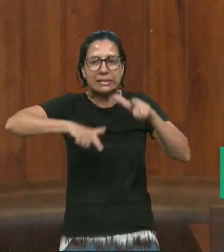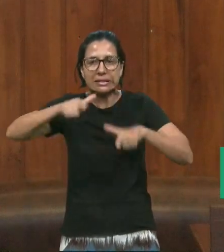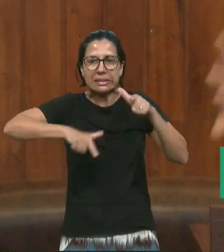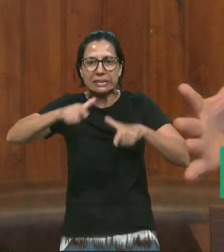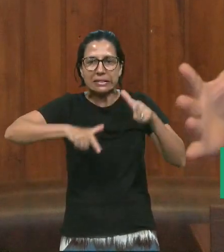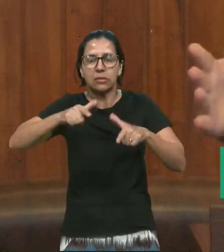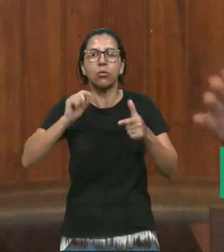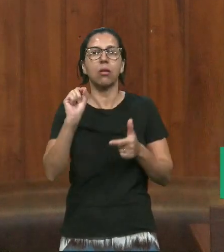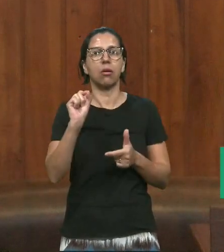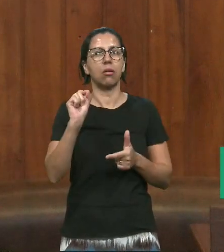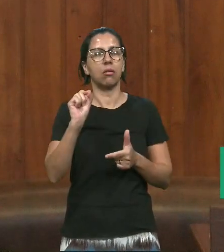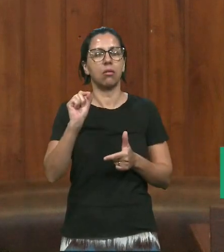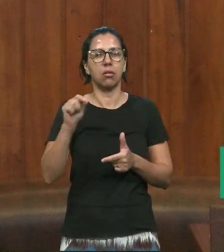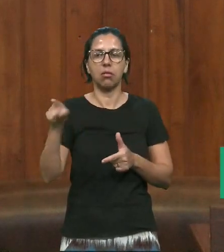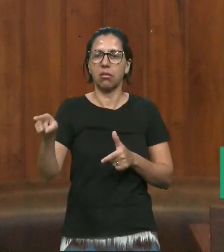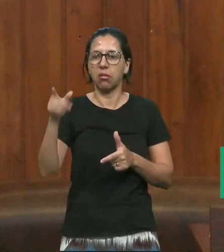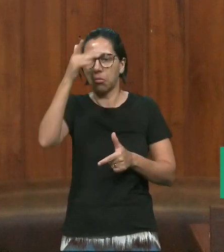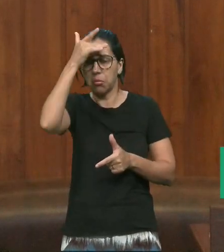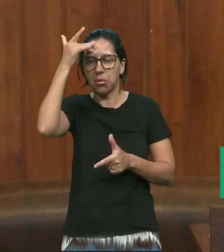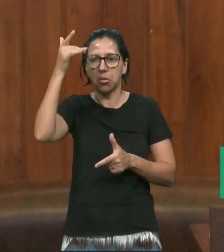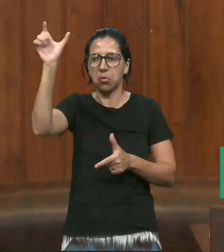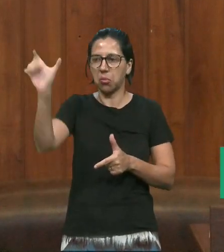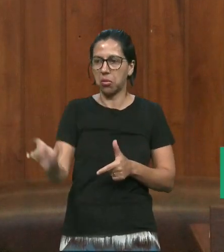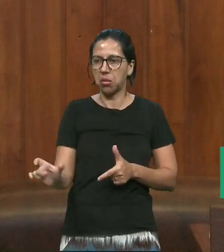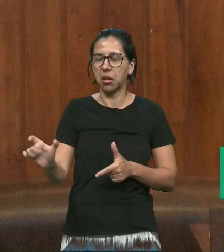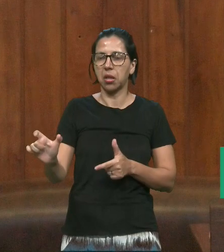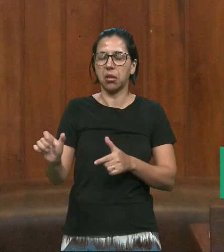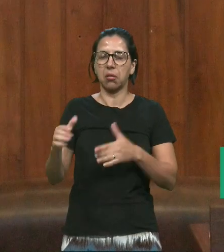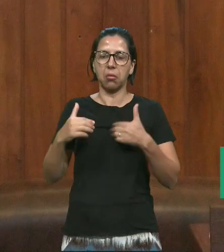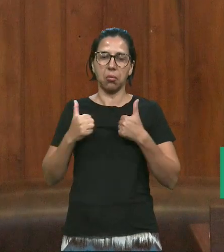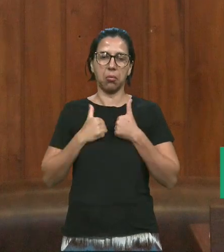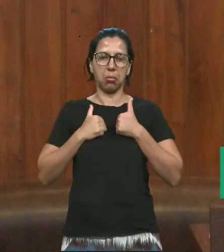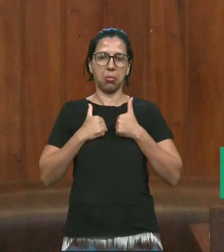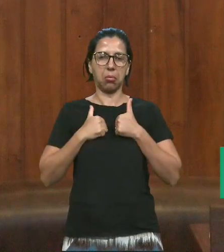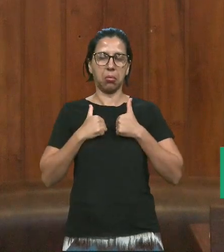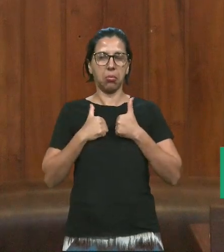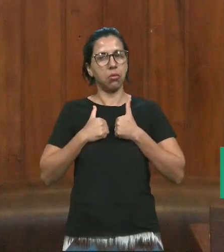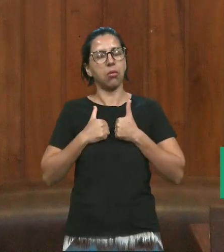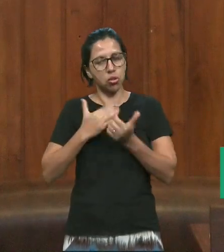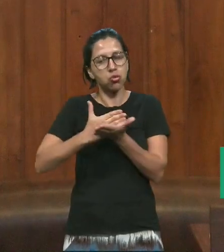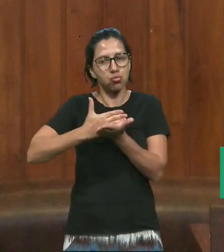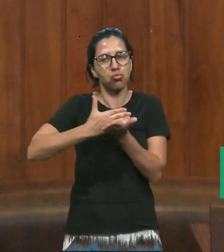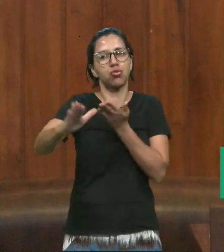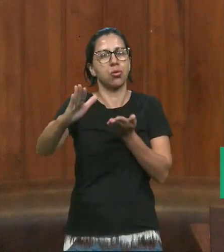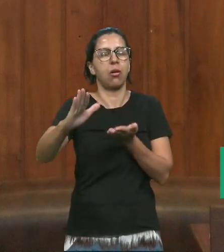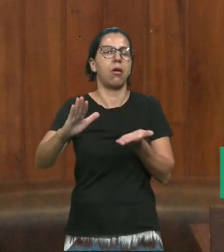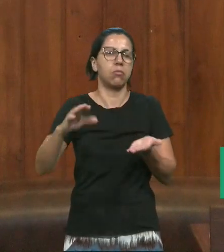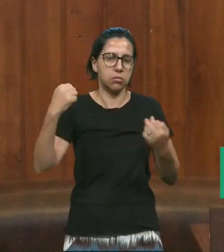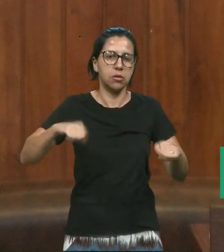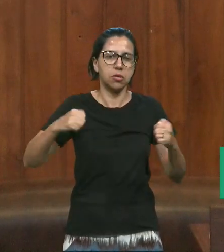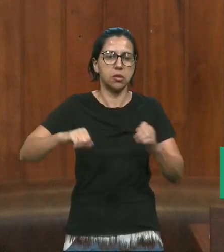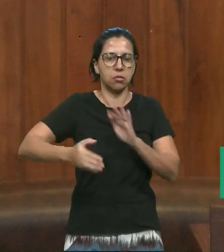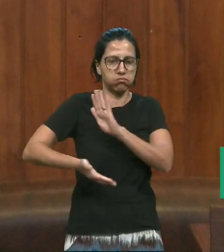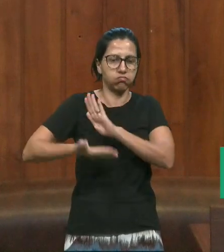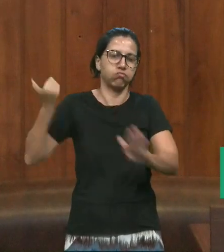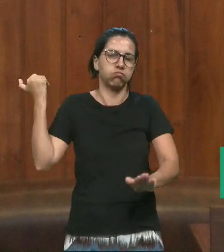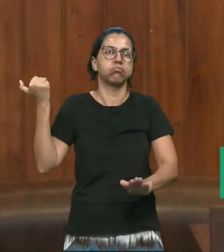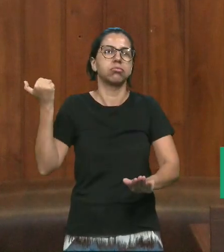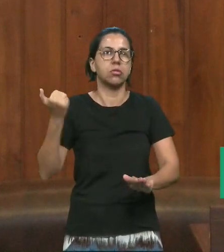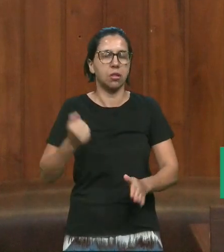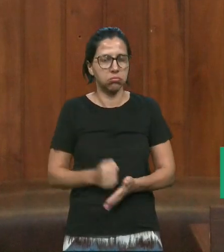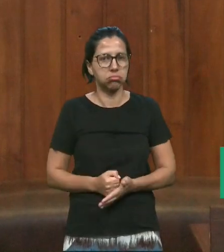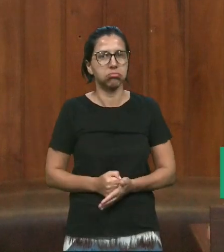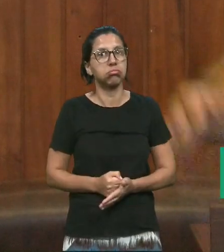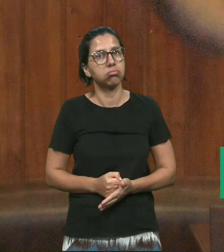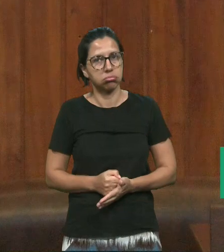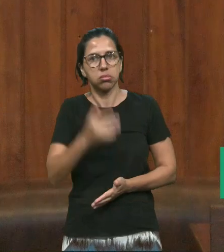fazem nada. População, avaliações que vocês tomem perante esse governo. Se vocês estão vendo que eles